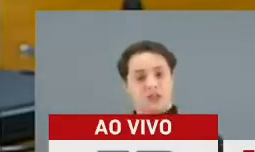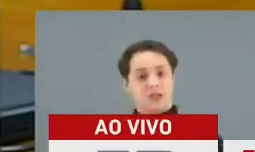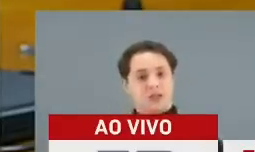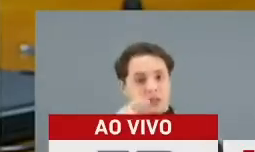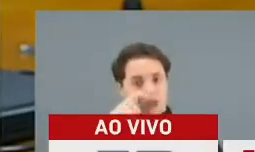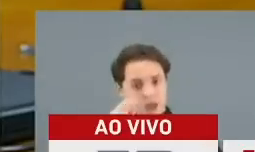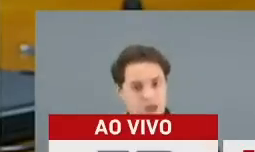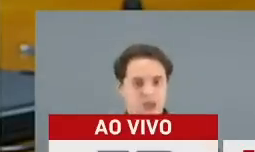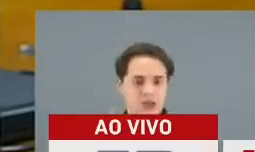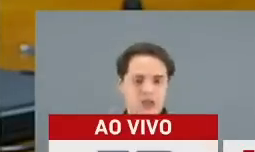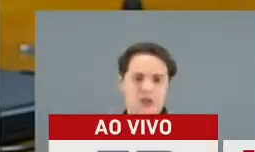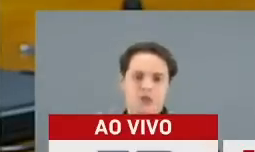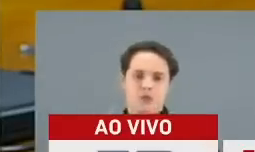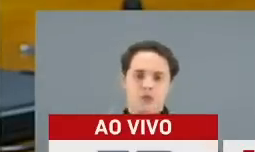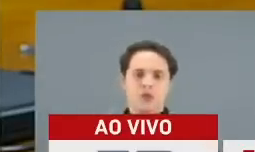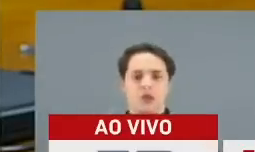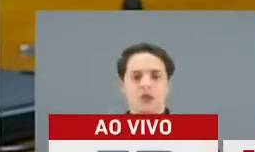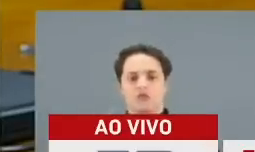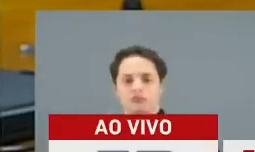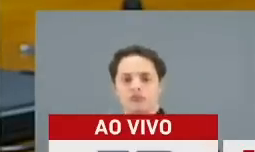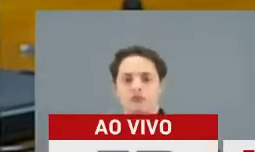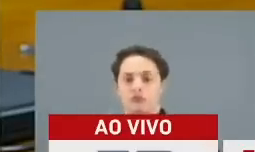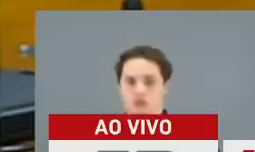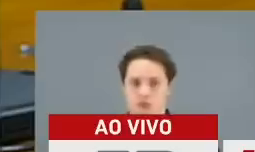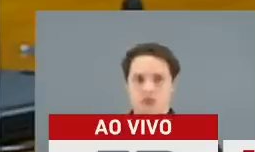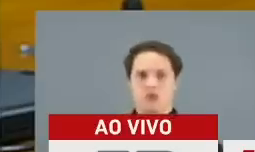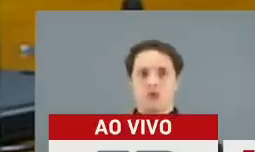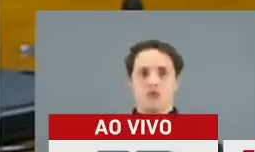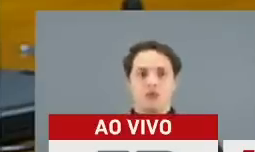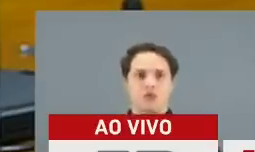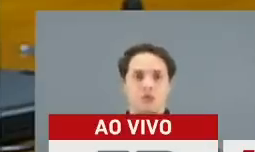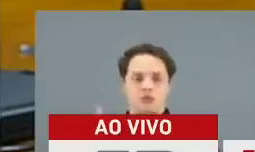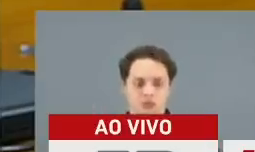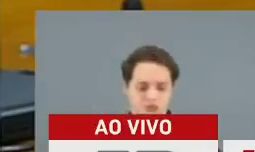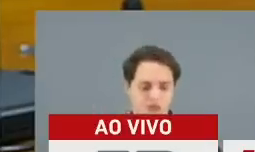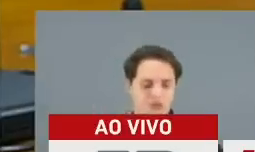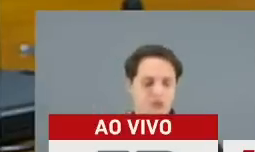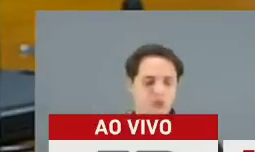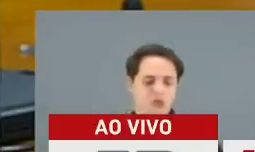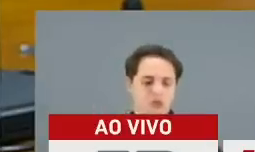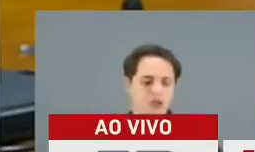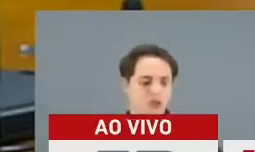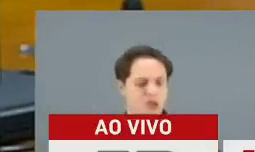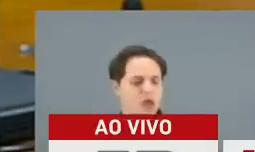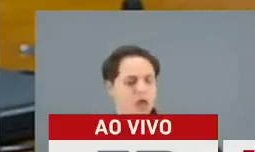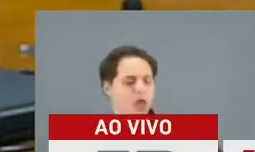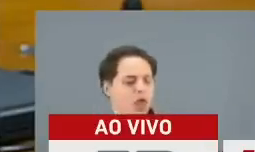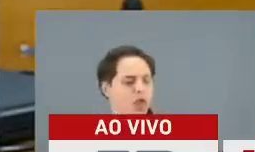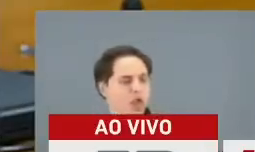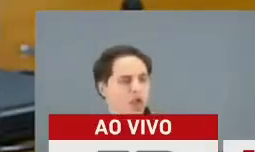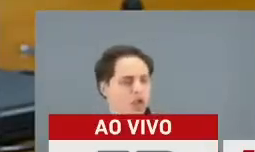formulam as suas perguntas, as suas questões. Muitas vezes são questões mais alongadas, né? Muitas informações são